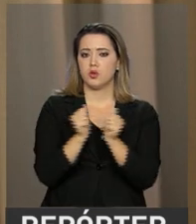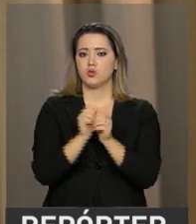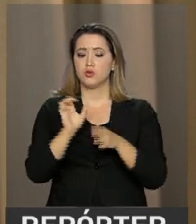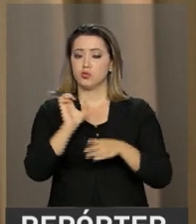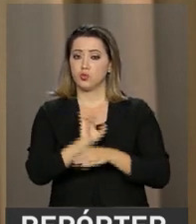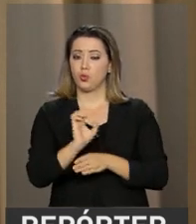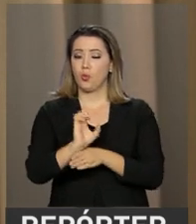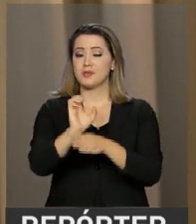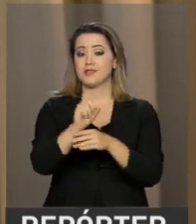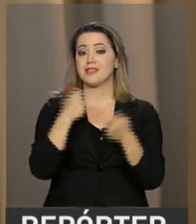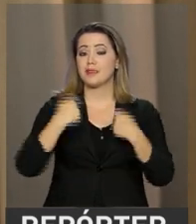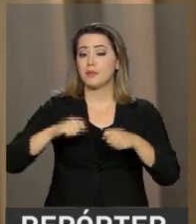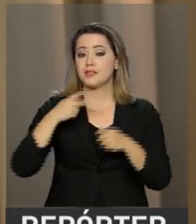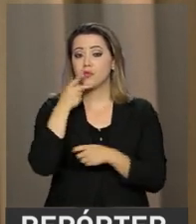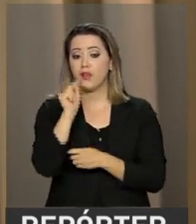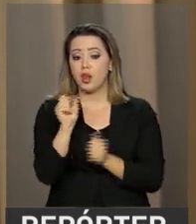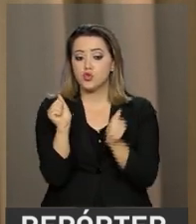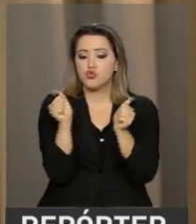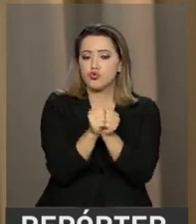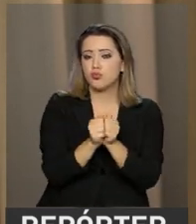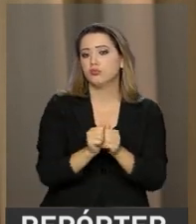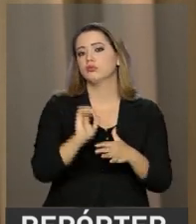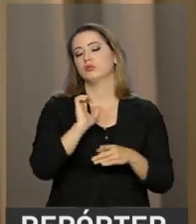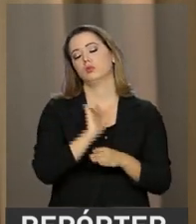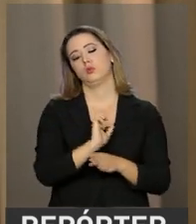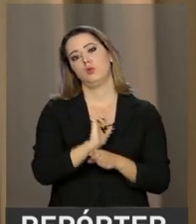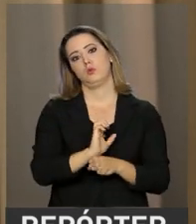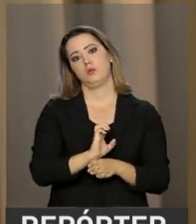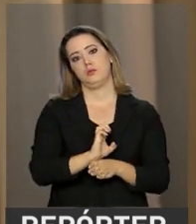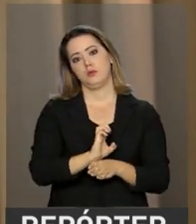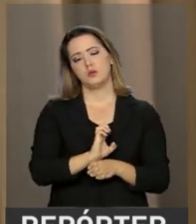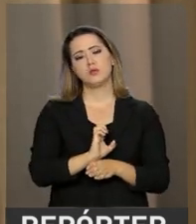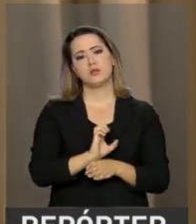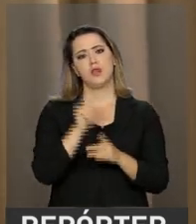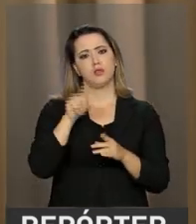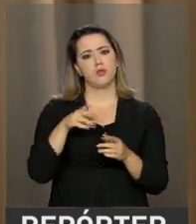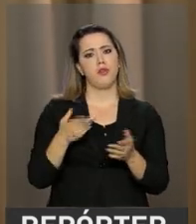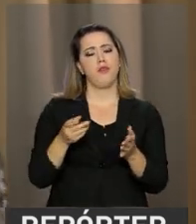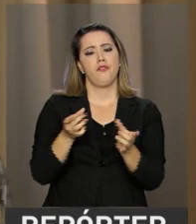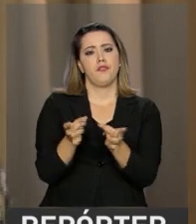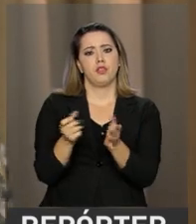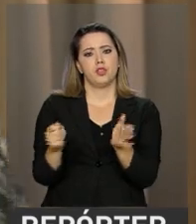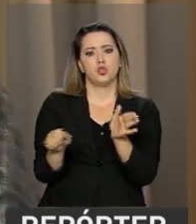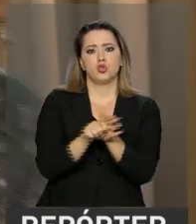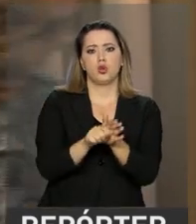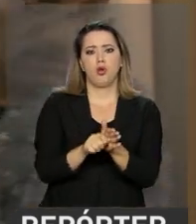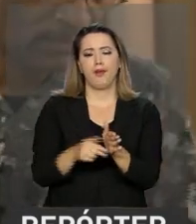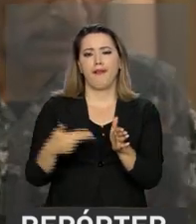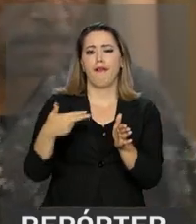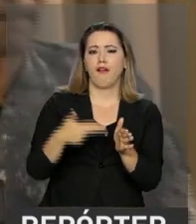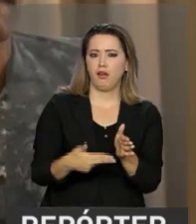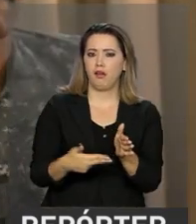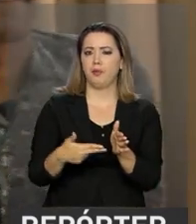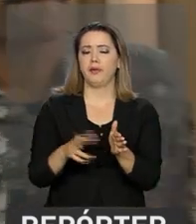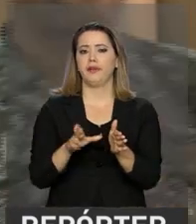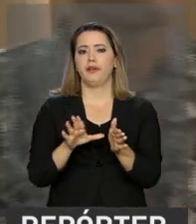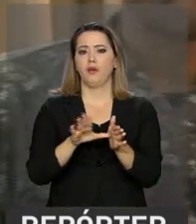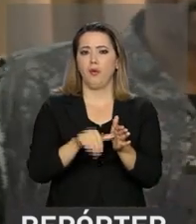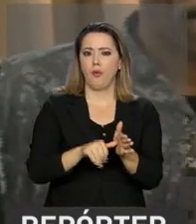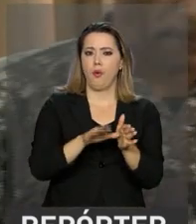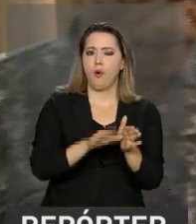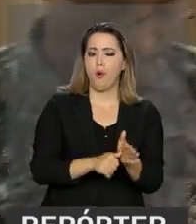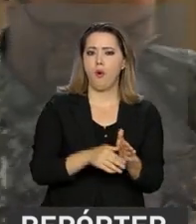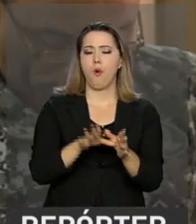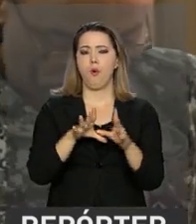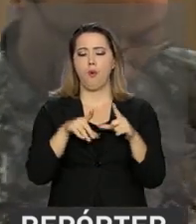com os estados sempre importante enfatizar sempre em parceria com os estados é o comércio de drogas é o tráfico de armas são os crimes financeiros